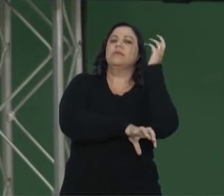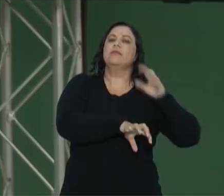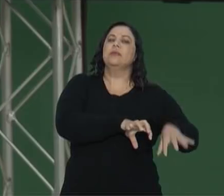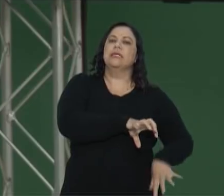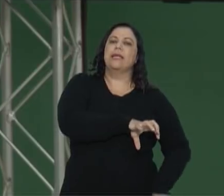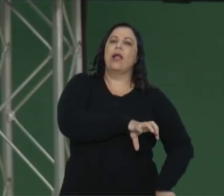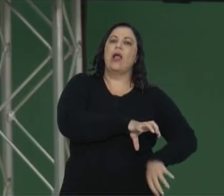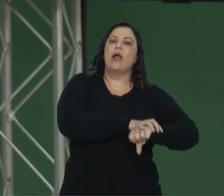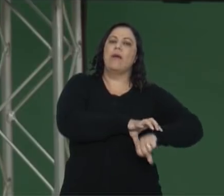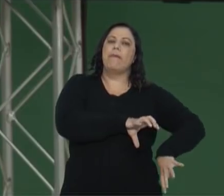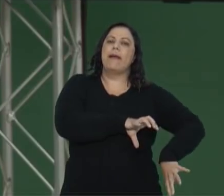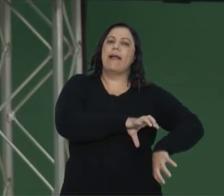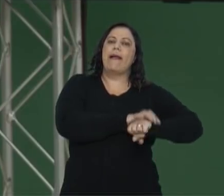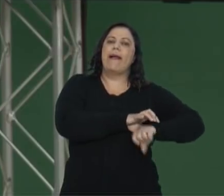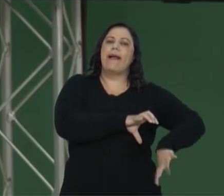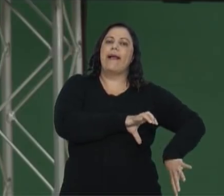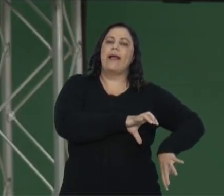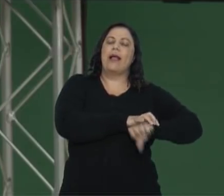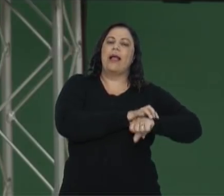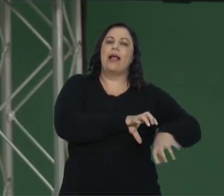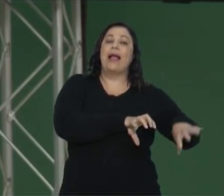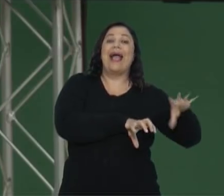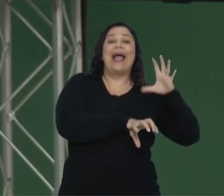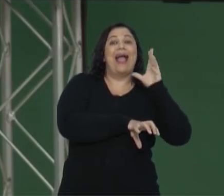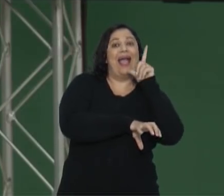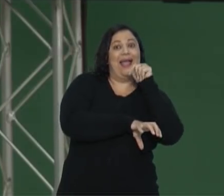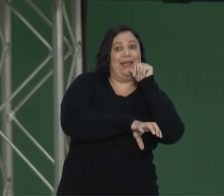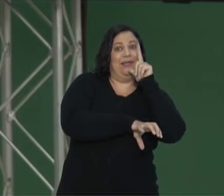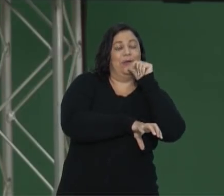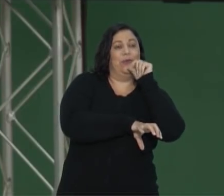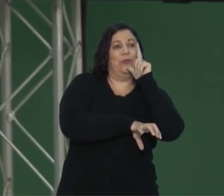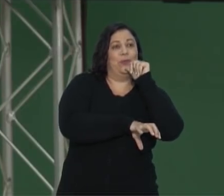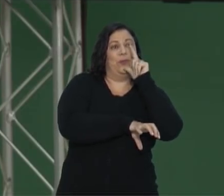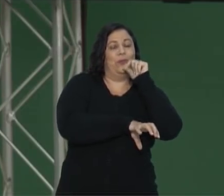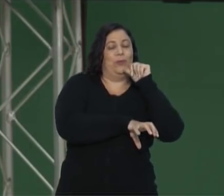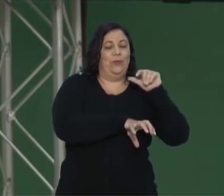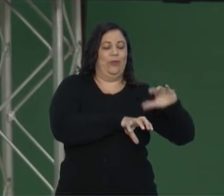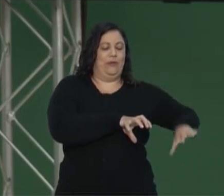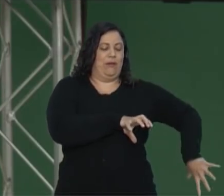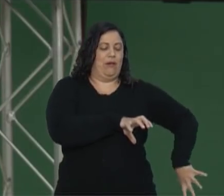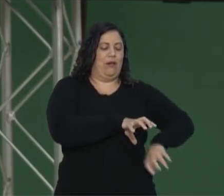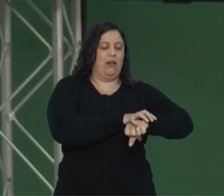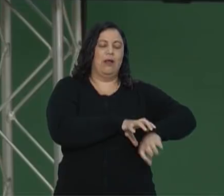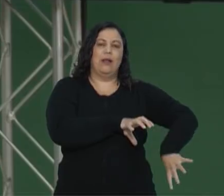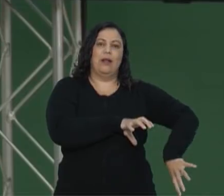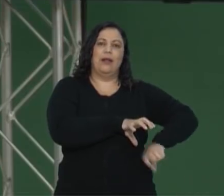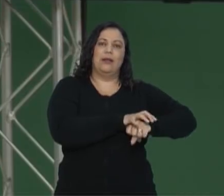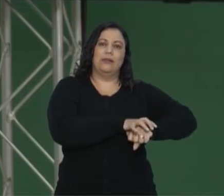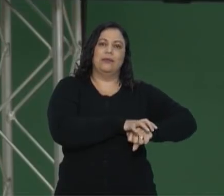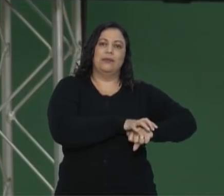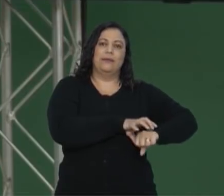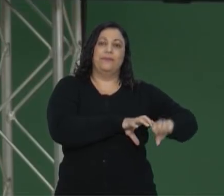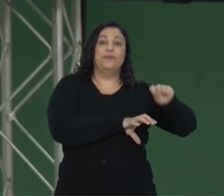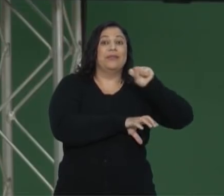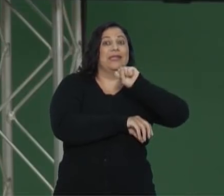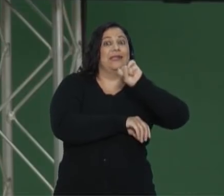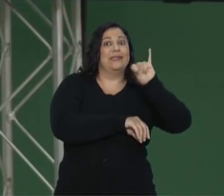algumas coisas. Água, olha lá a água sendo absorvida pelas raízes. Sais